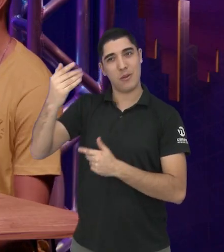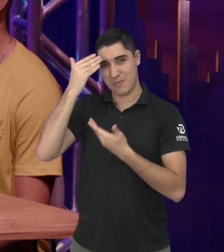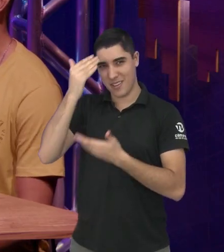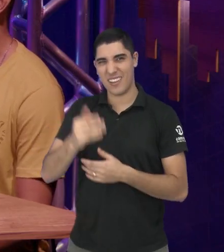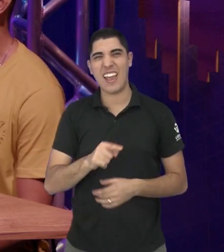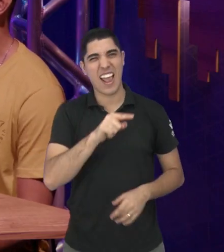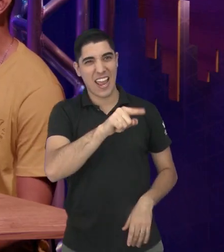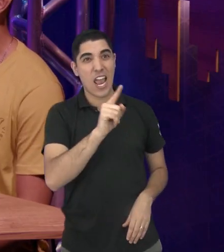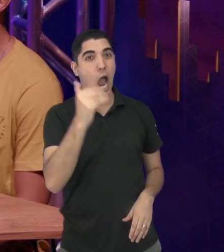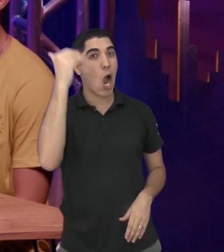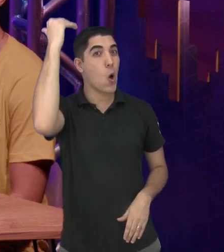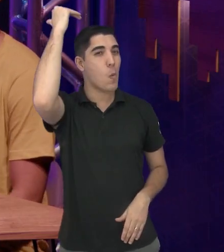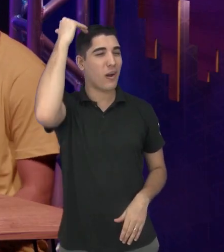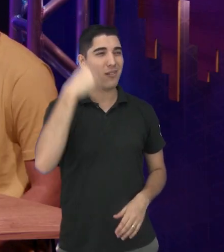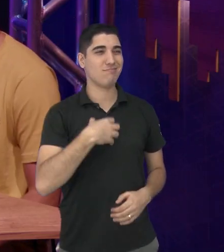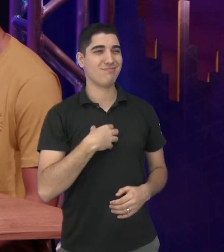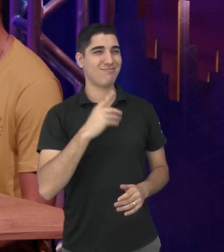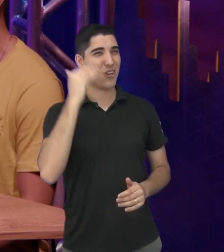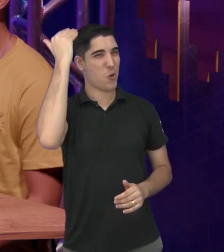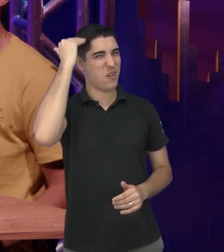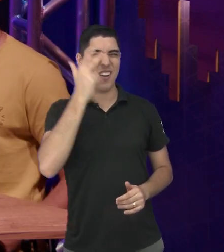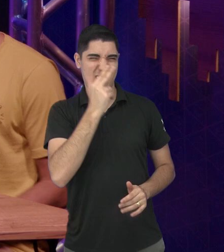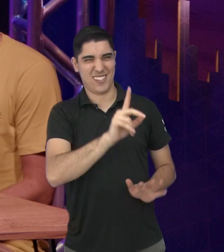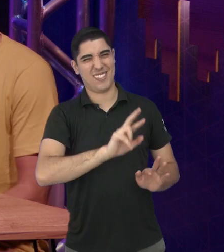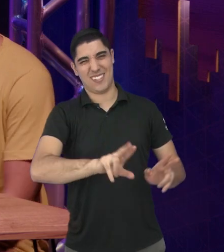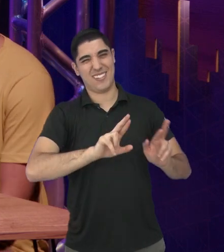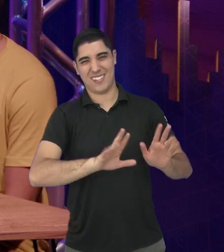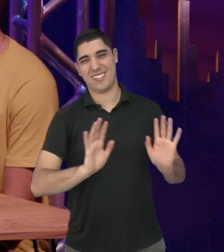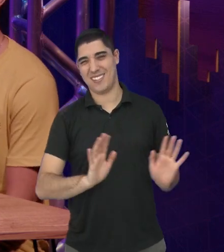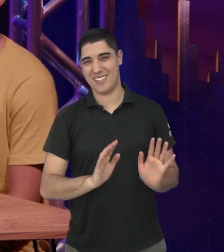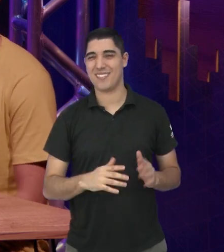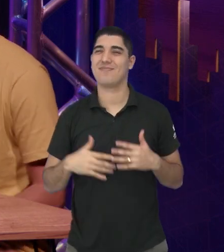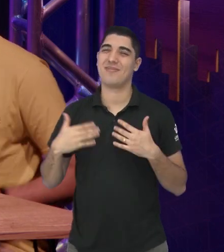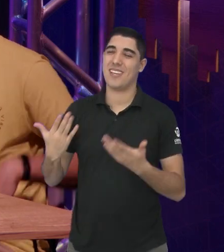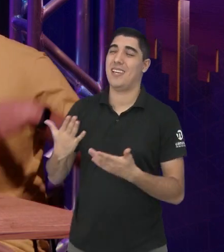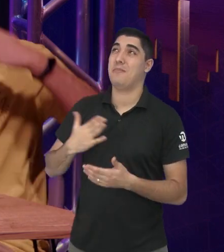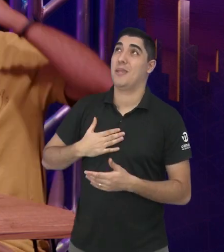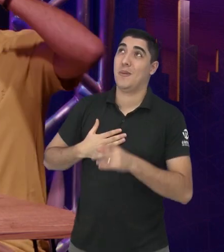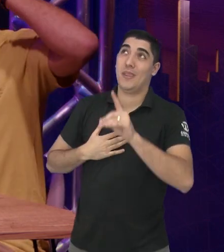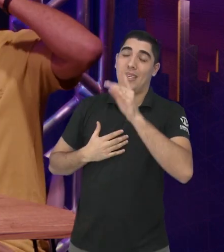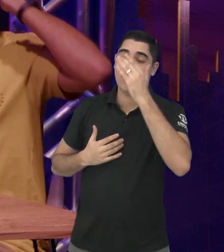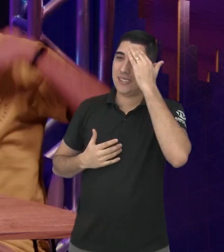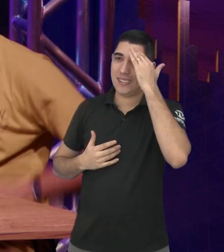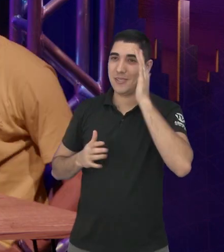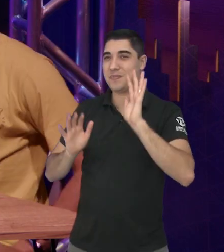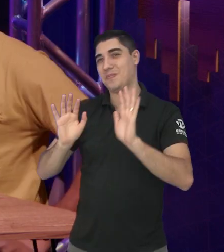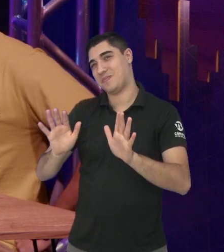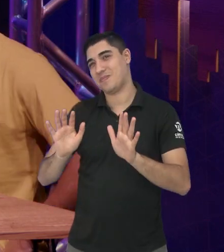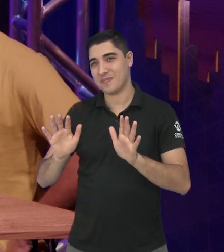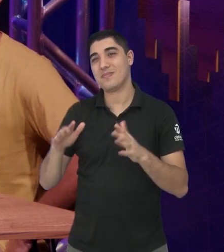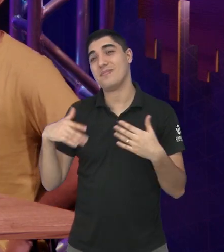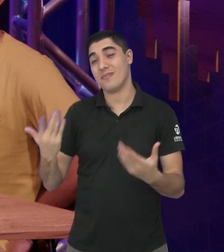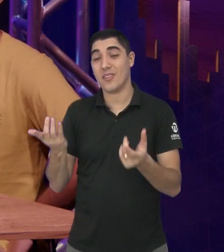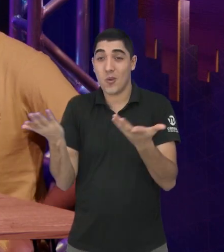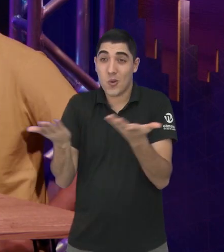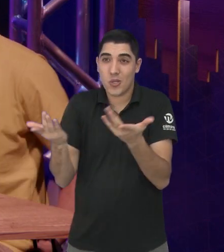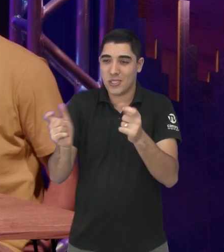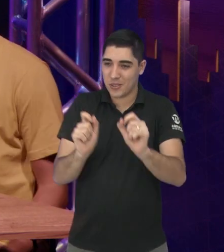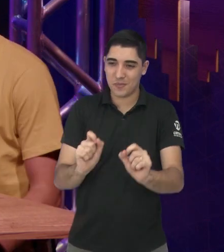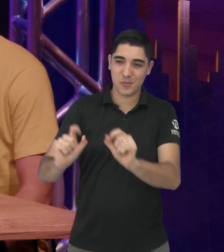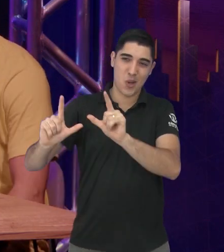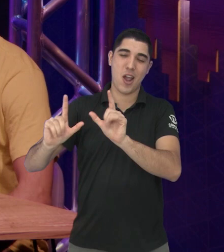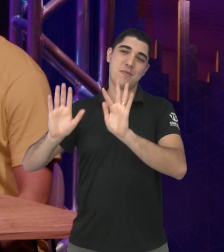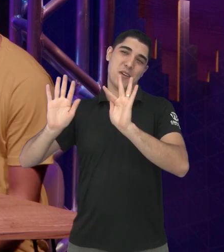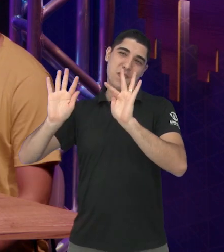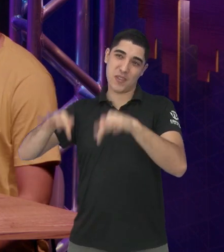agradeço. vai ser poupado, então, Samuel. Eu acho que não. Nunca agradeci. Meu Deus do céu. Bem, galera, o